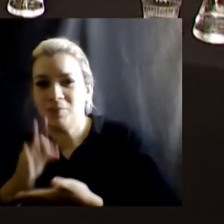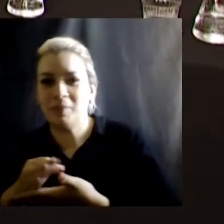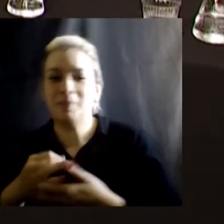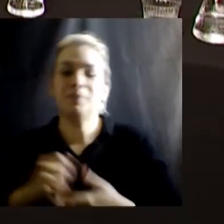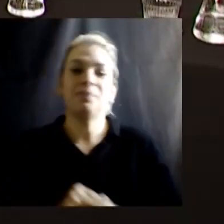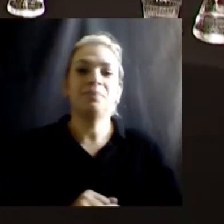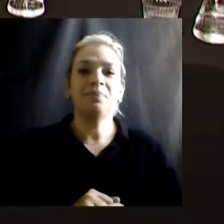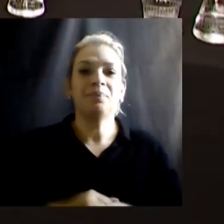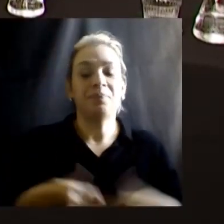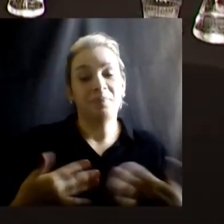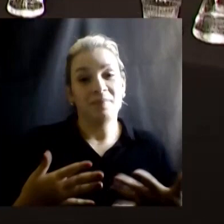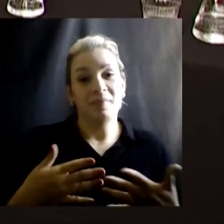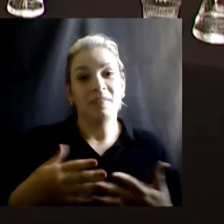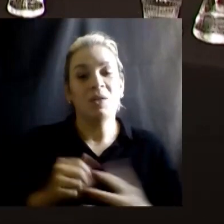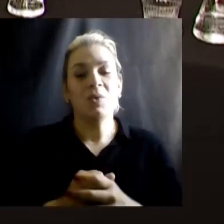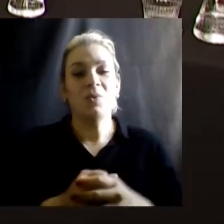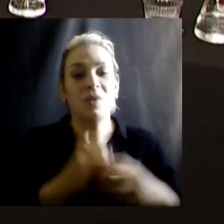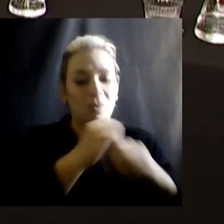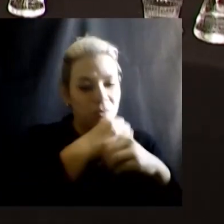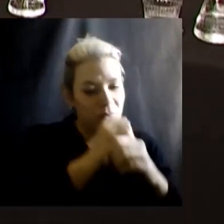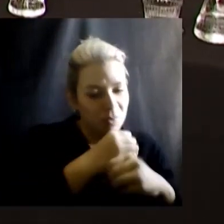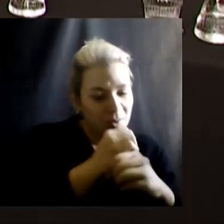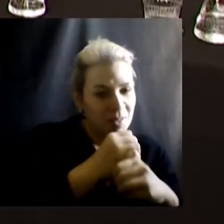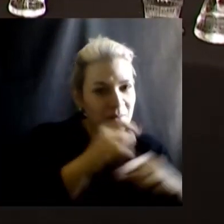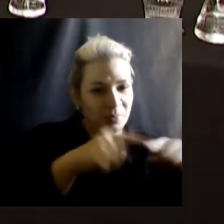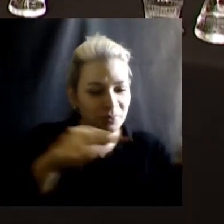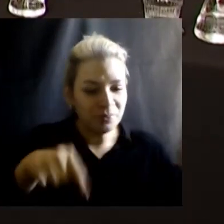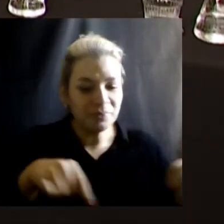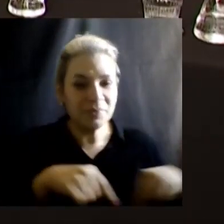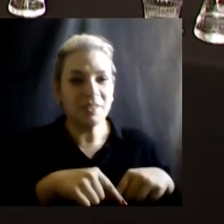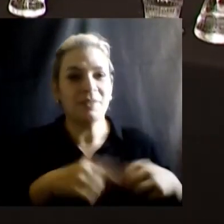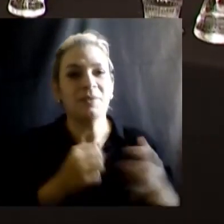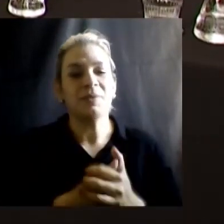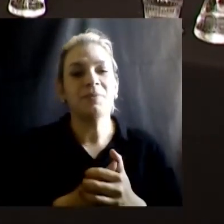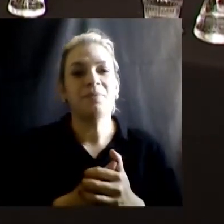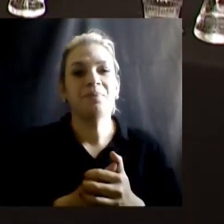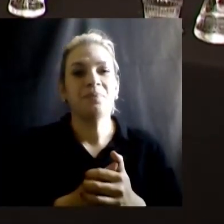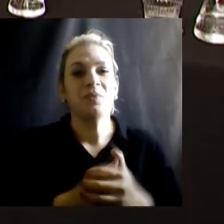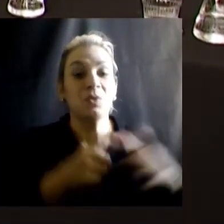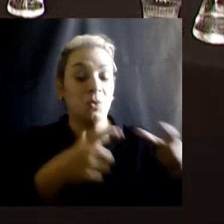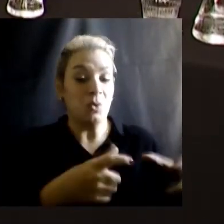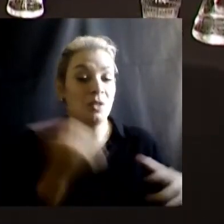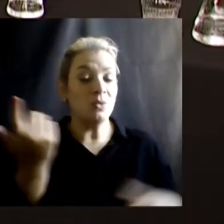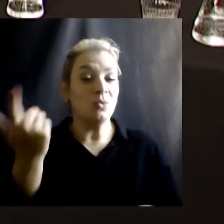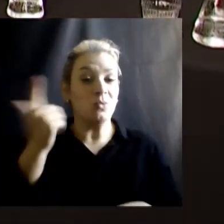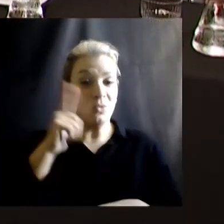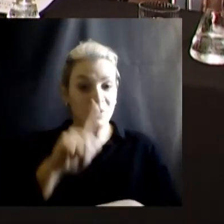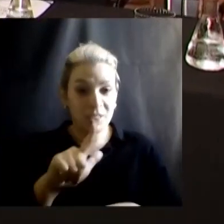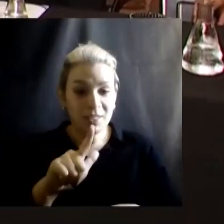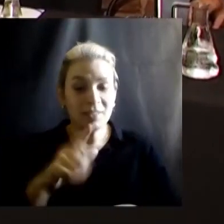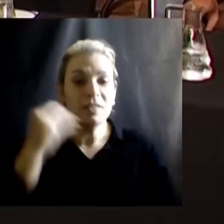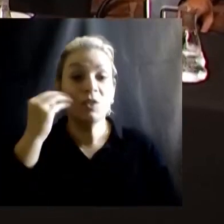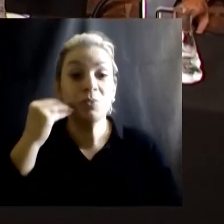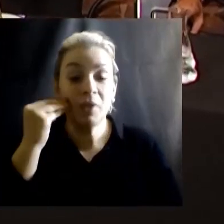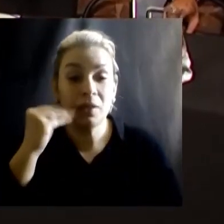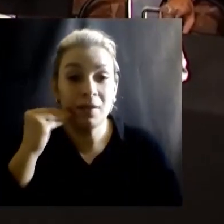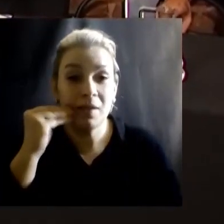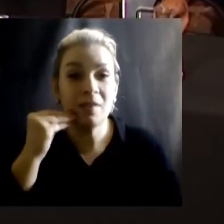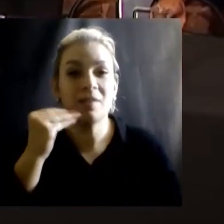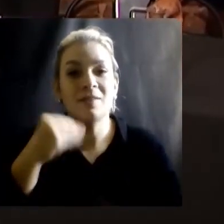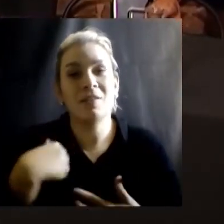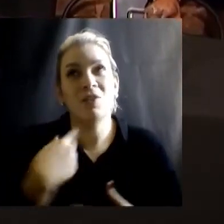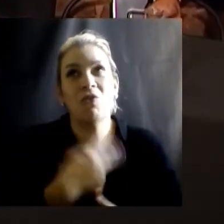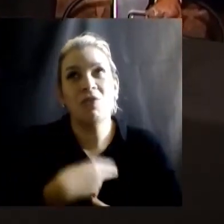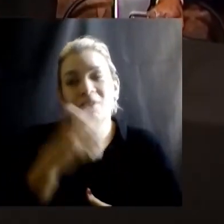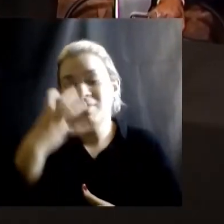esse laboratório, sabe? Esse lugar que a gente conseguisse trazer experiências e como apaixonados que somos por café, como